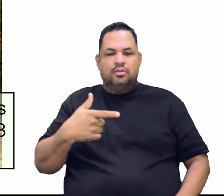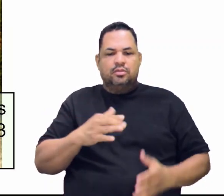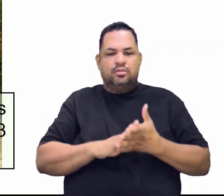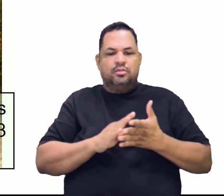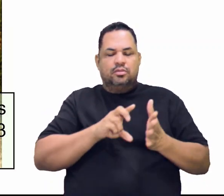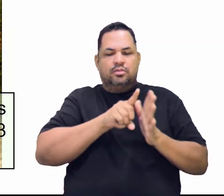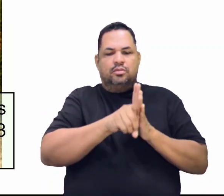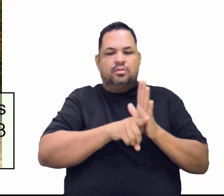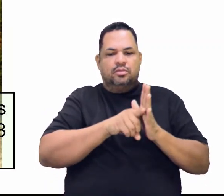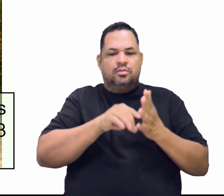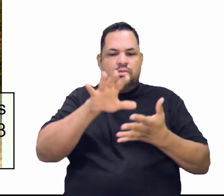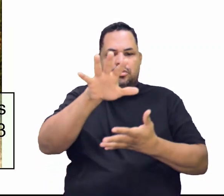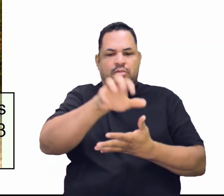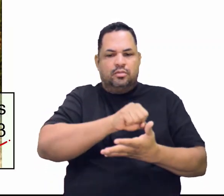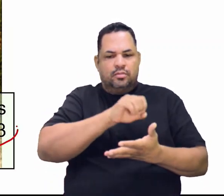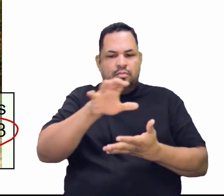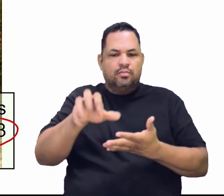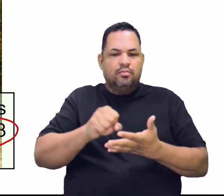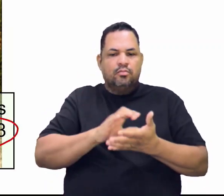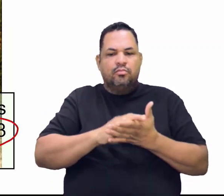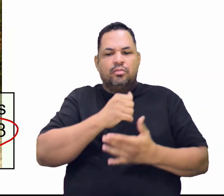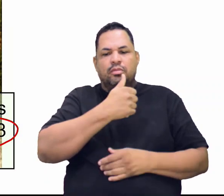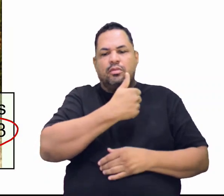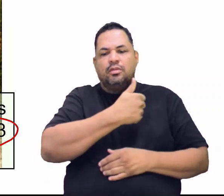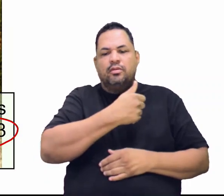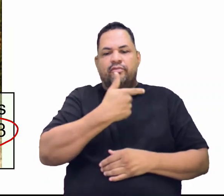Ferro conseguiu recrutar